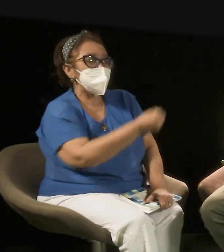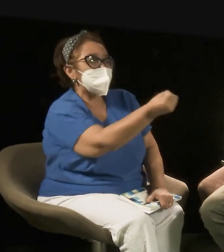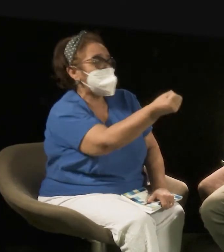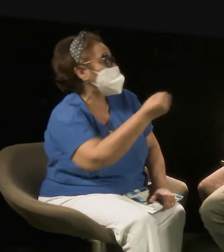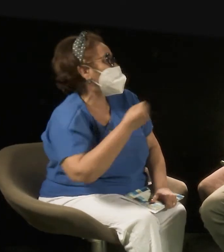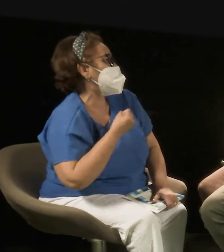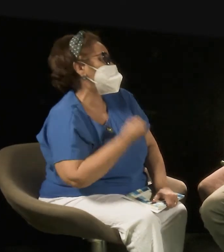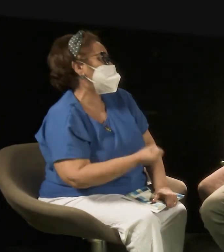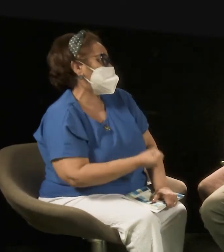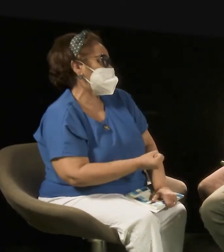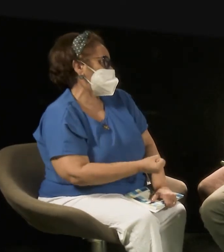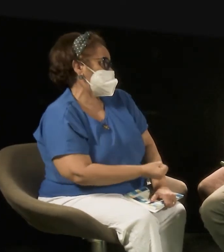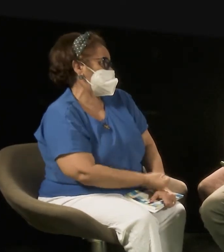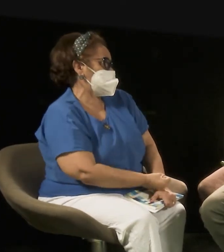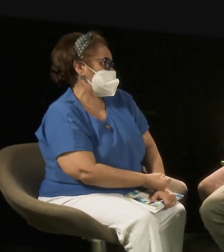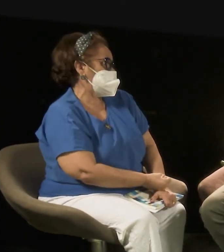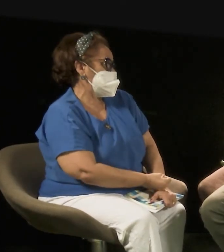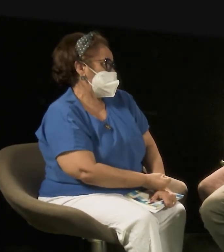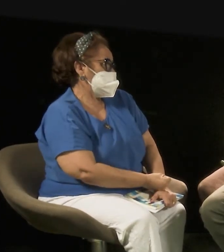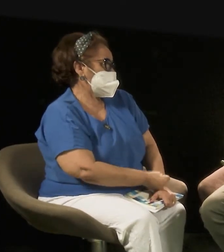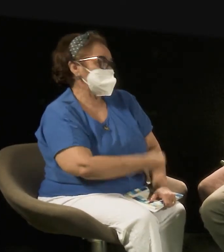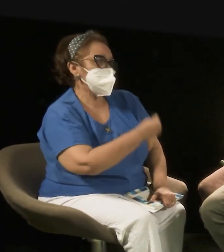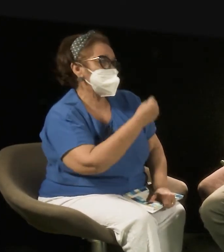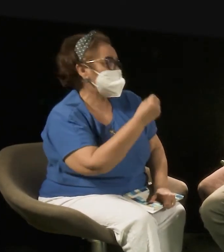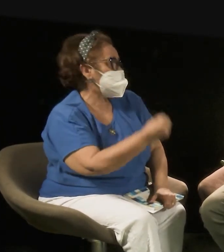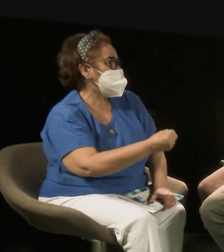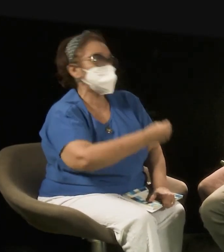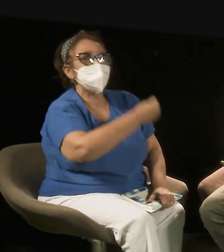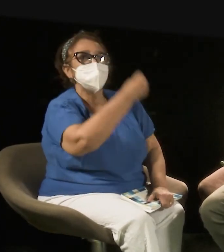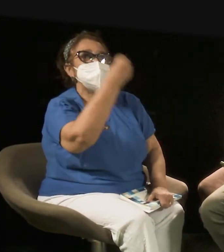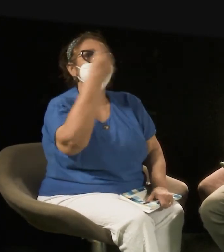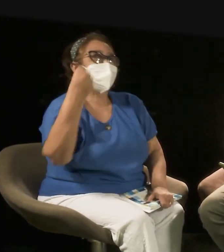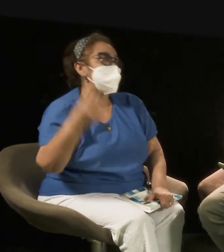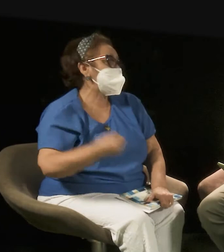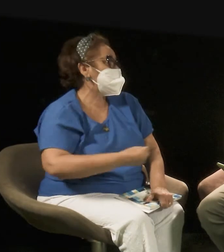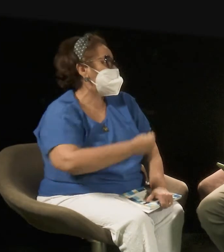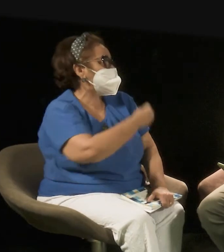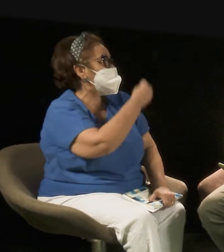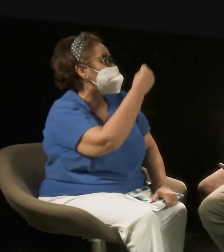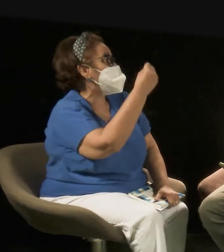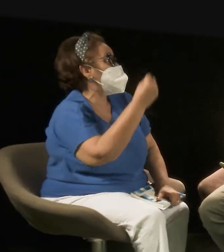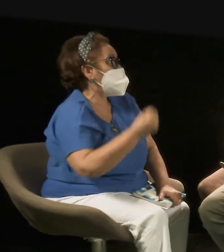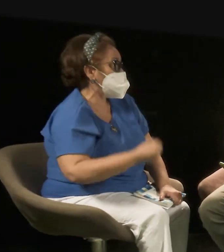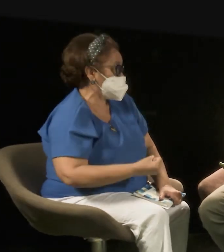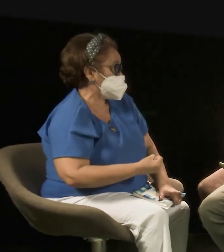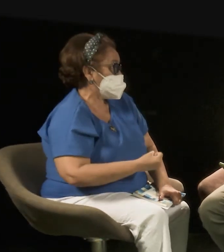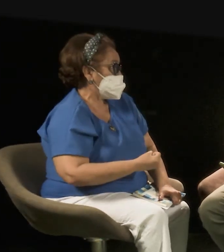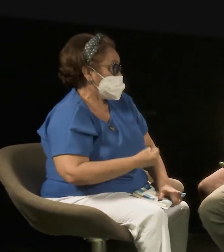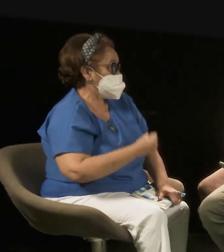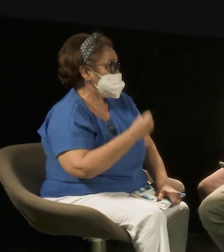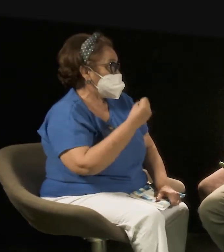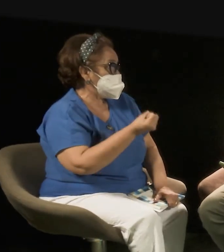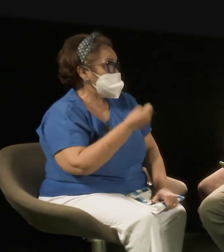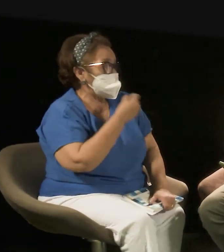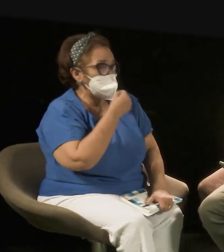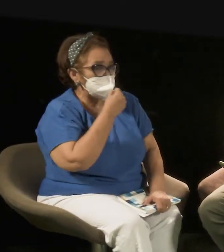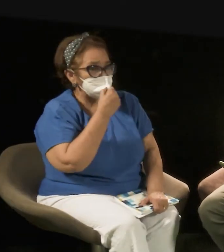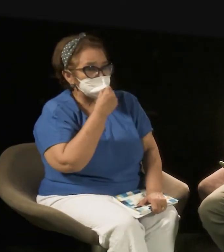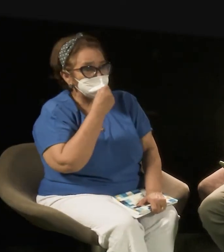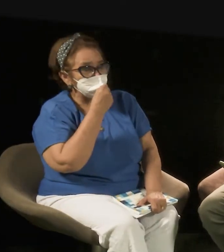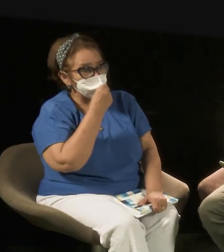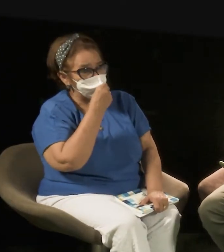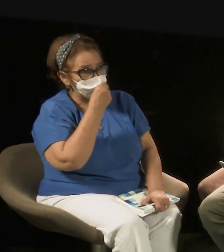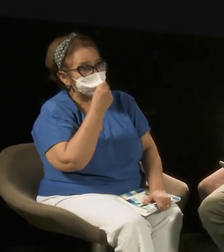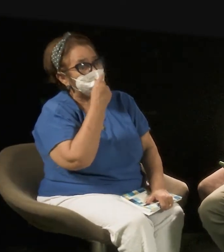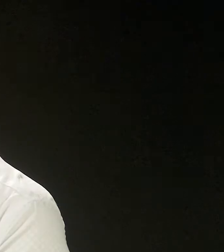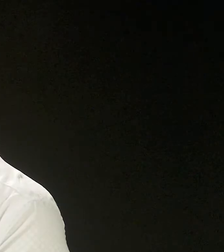caro, mas o que resultado ele recebe? Quais são os livros, quais são os materiais didáticos, quais são os jogos? Eu estava fazendo agora um